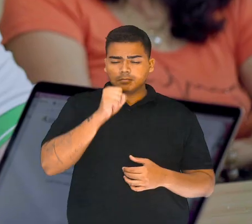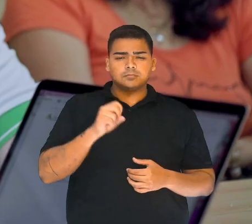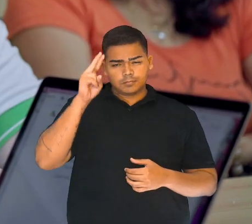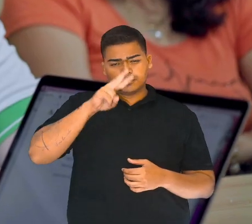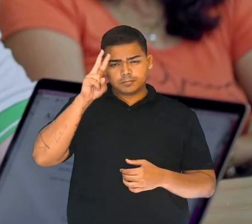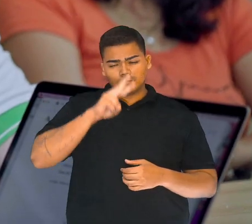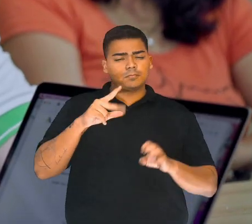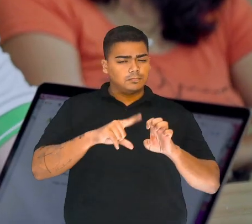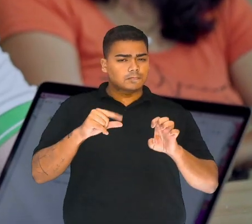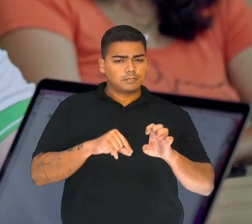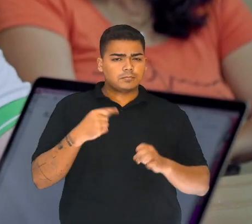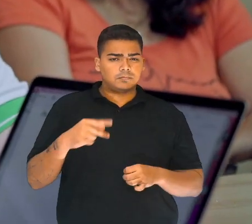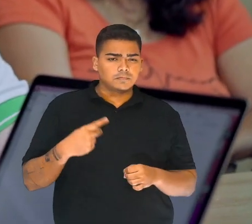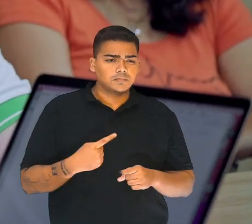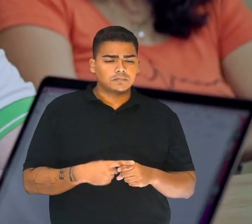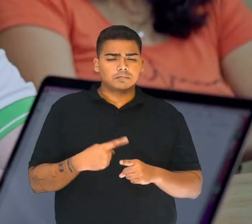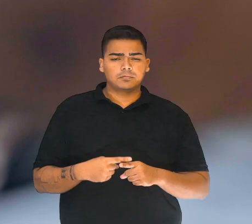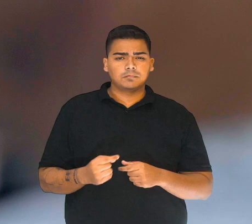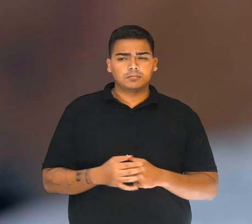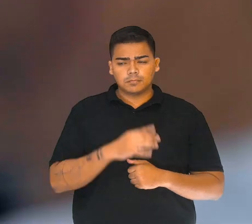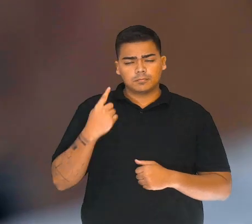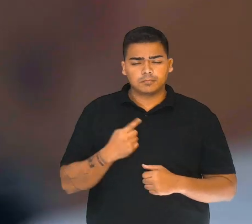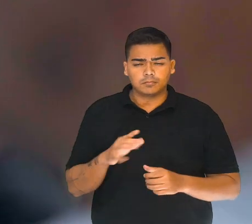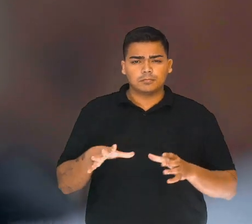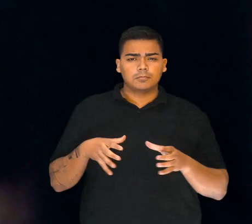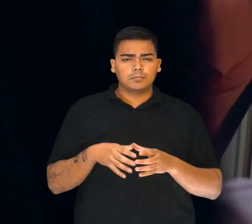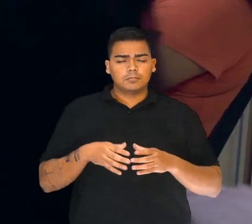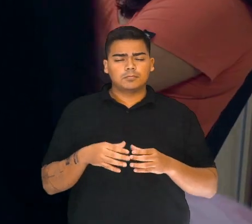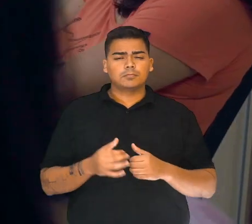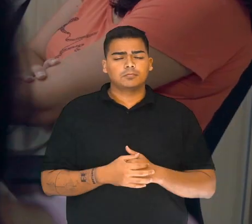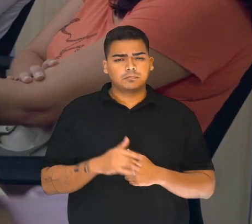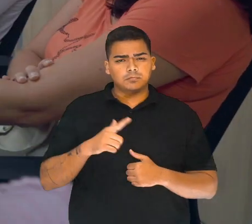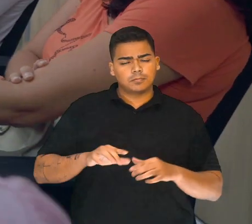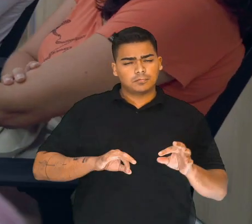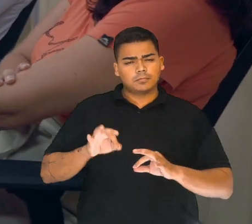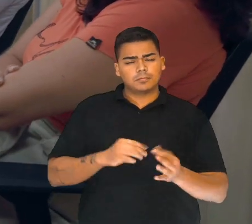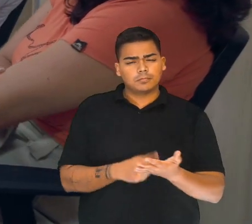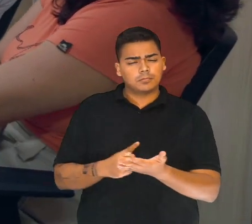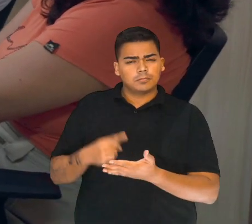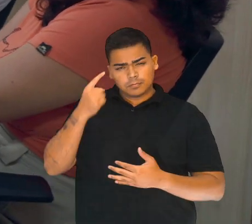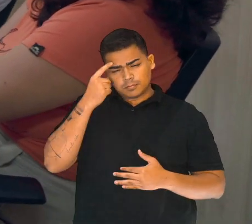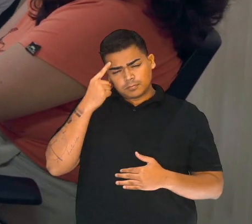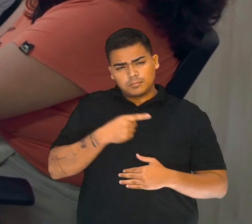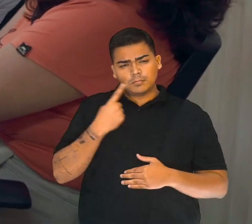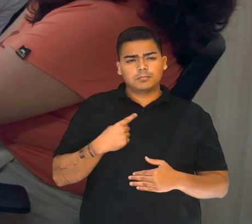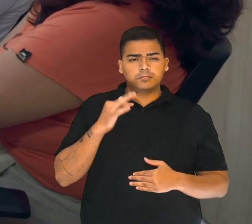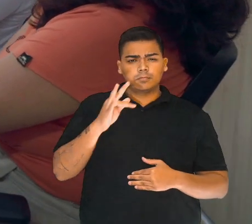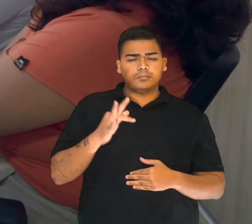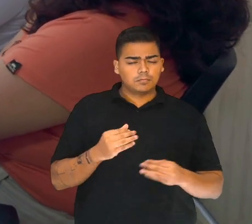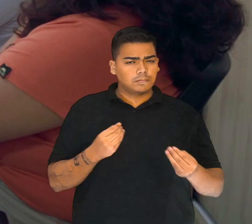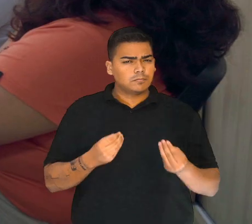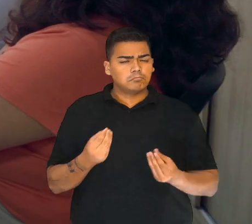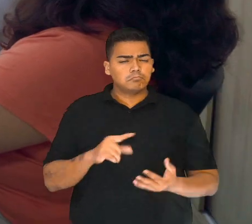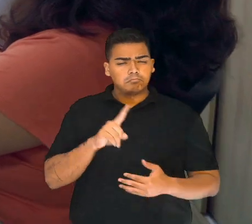forte com a história do empreendedorismo aqui, porque o nosso grupo faz reuniões de planejamento pensando o que nós vamos ser no futuro.